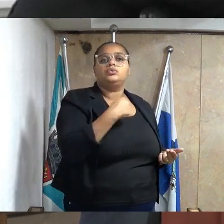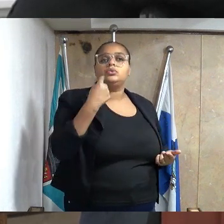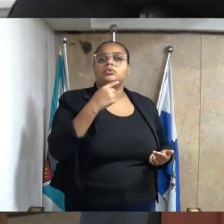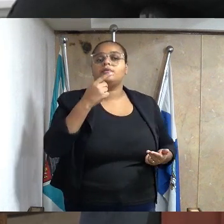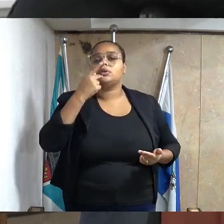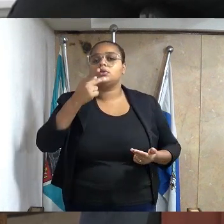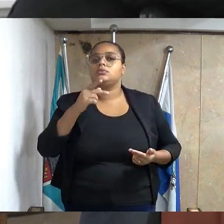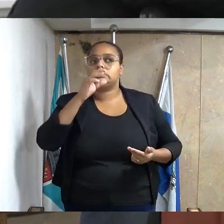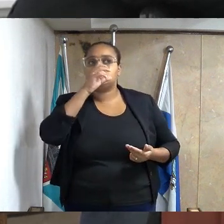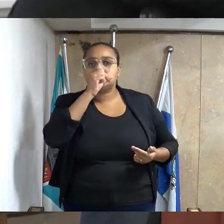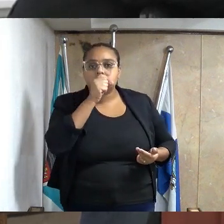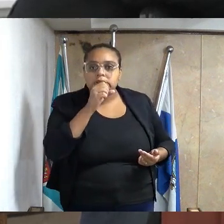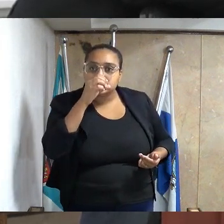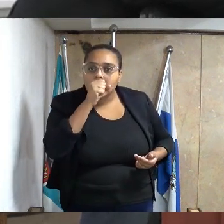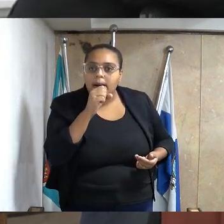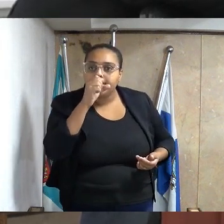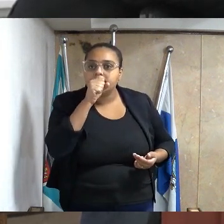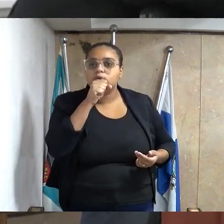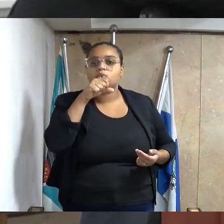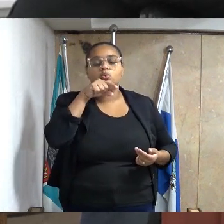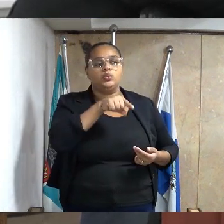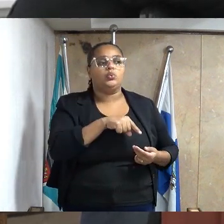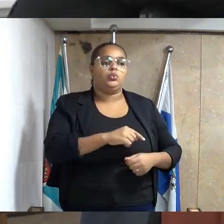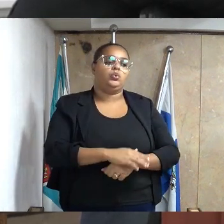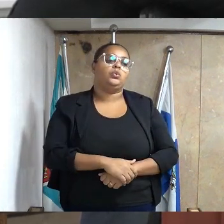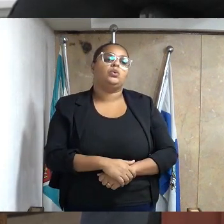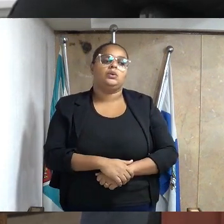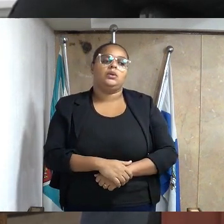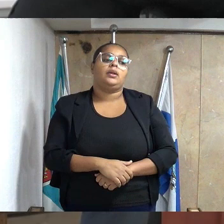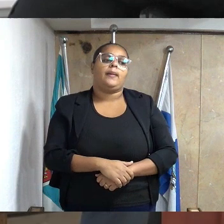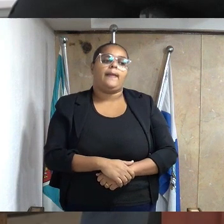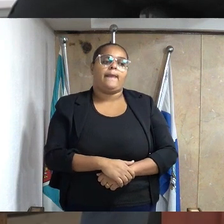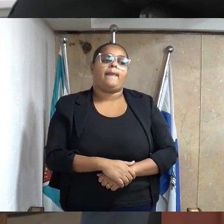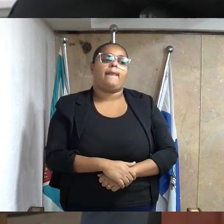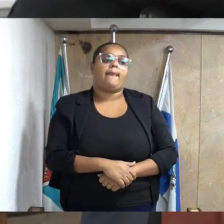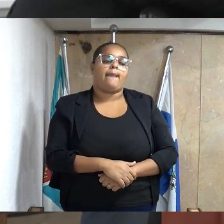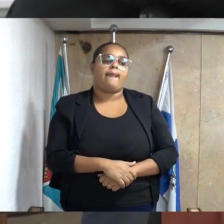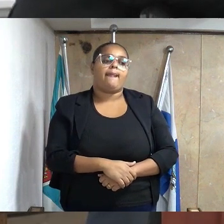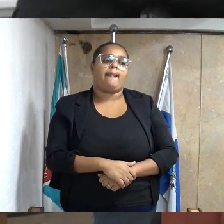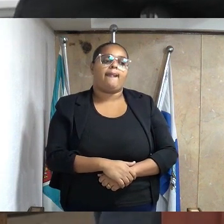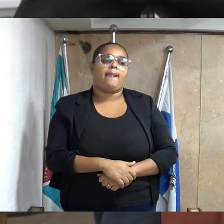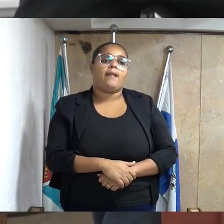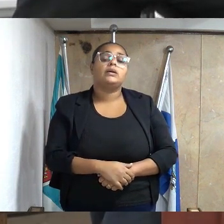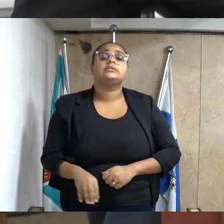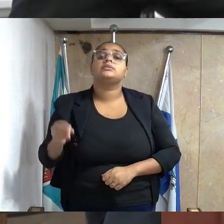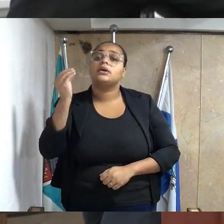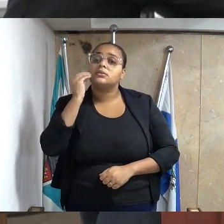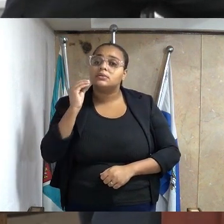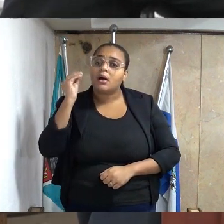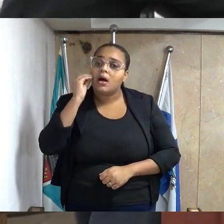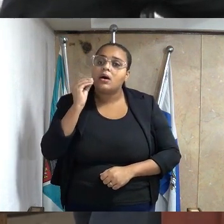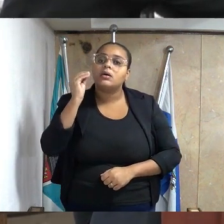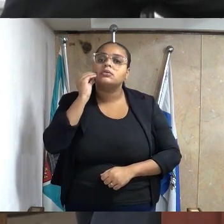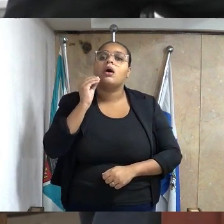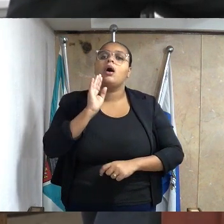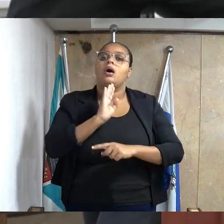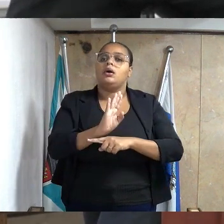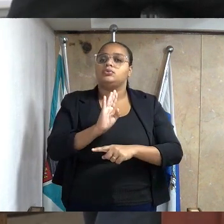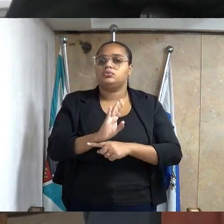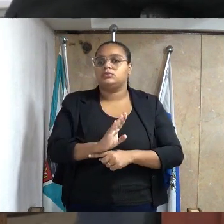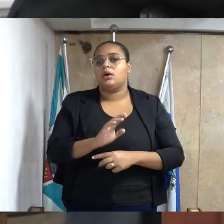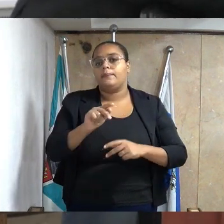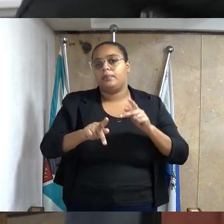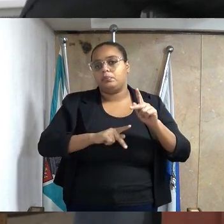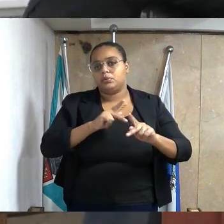com Vossa Excelência, né, tentando ali ajudar a população